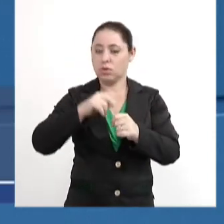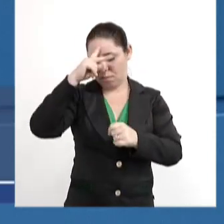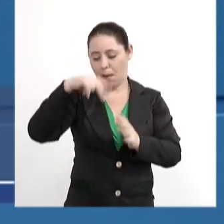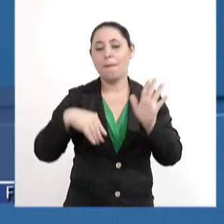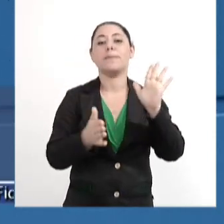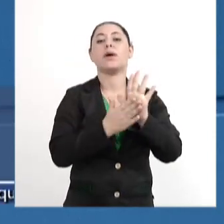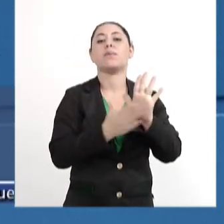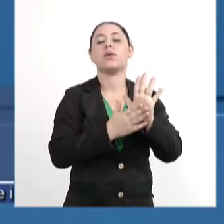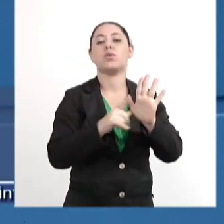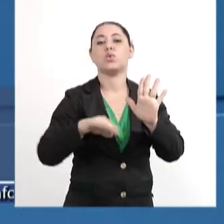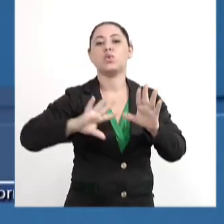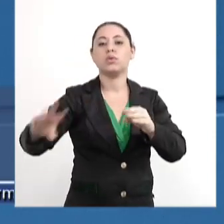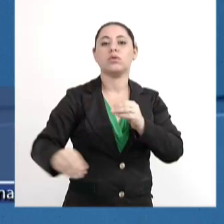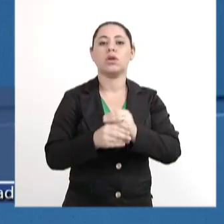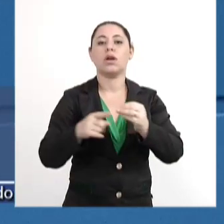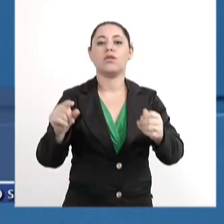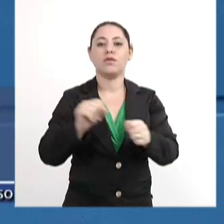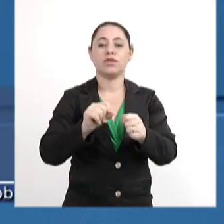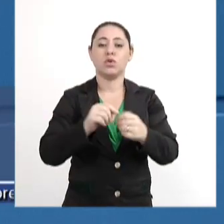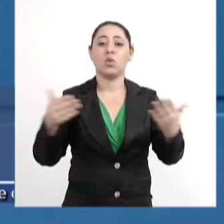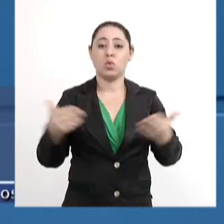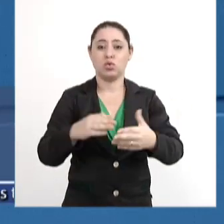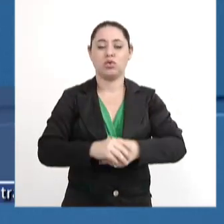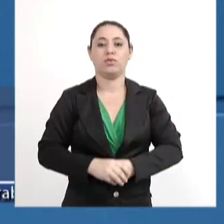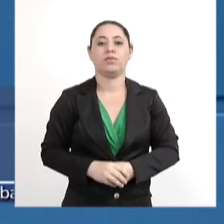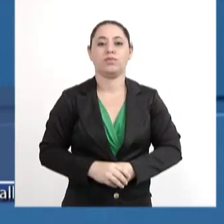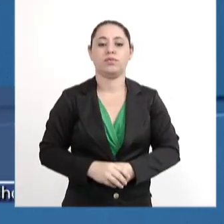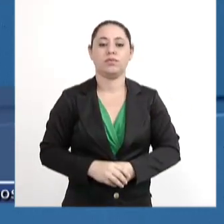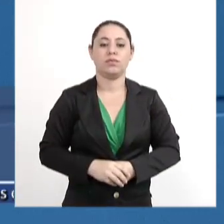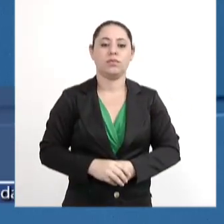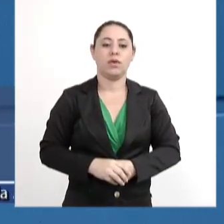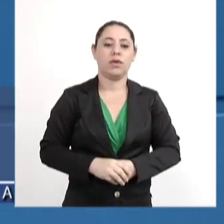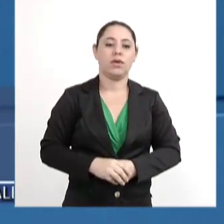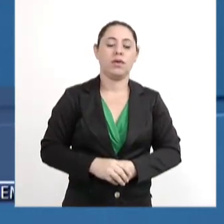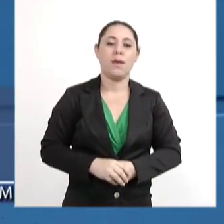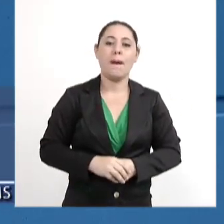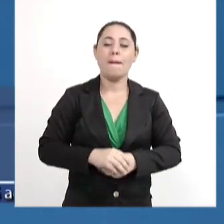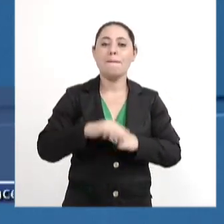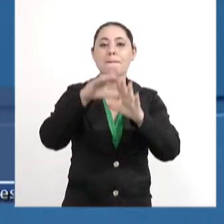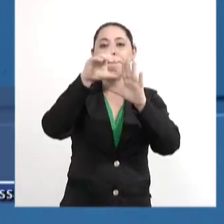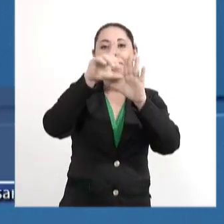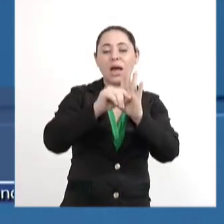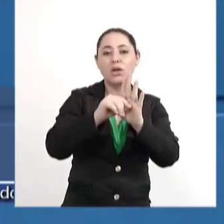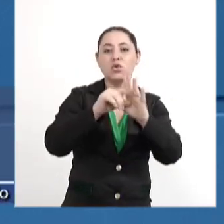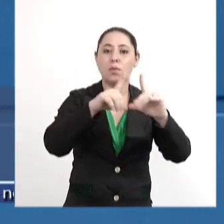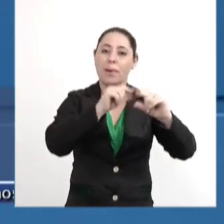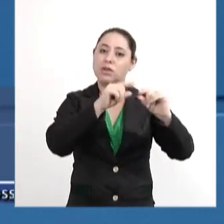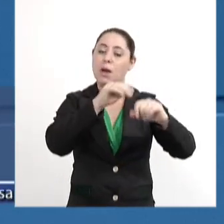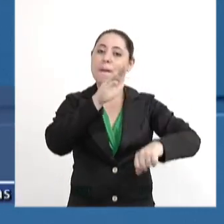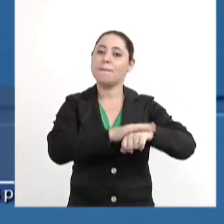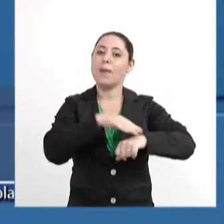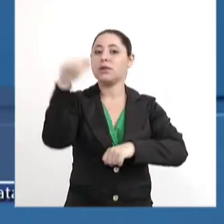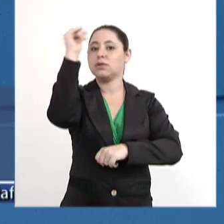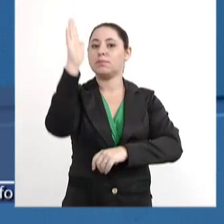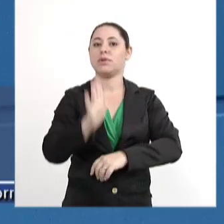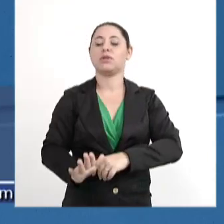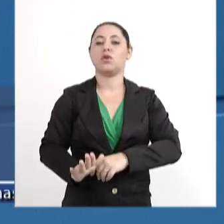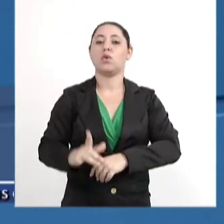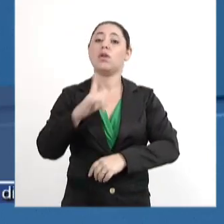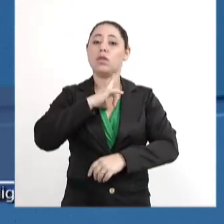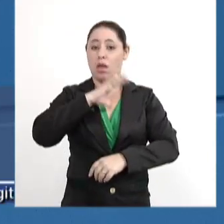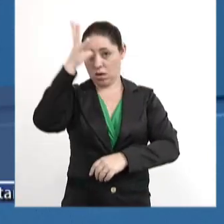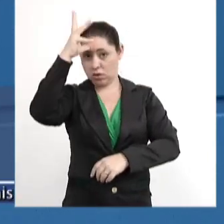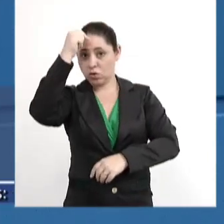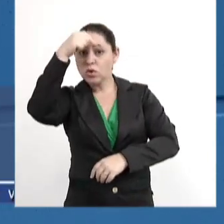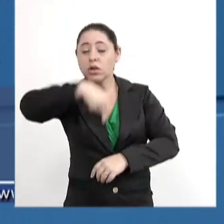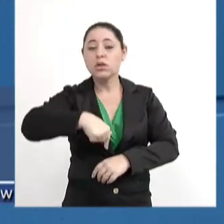complementar, é o que eu vim fazer aqui nessa casa. Menos Brasília, mais Brasil. Para que nós tenhamos as nossas